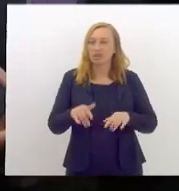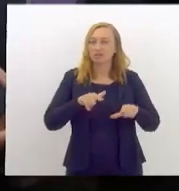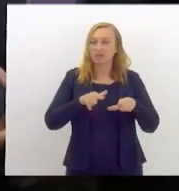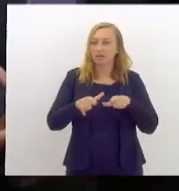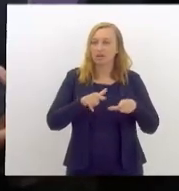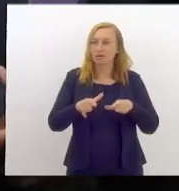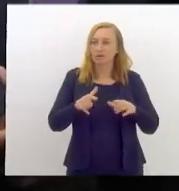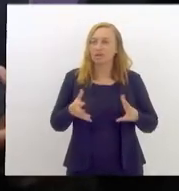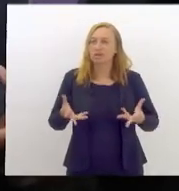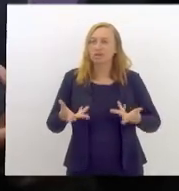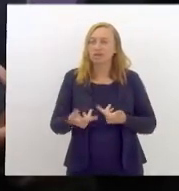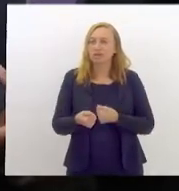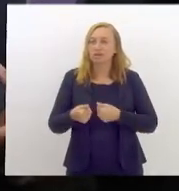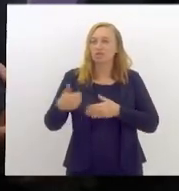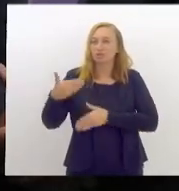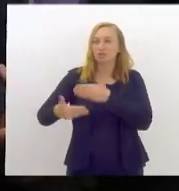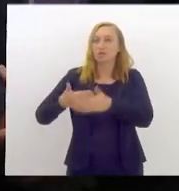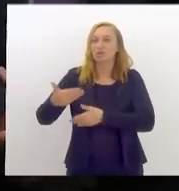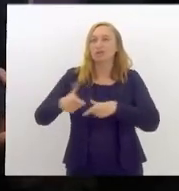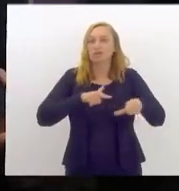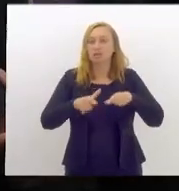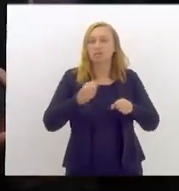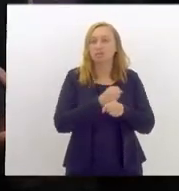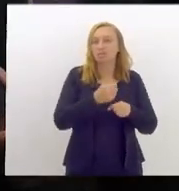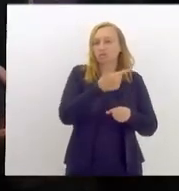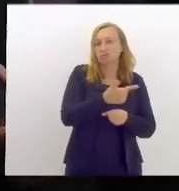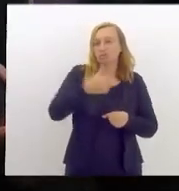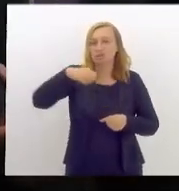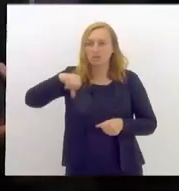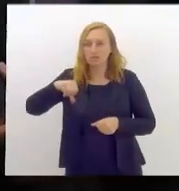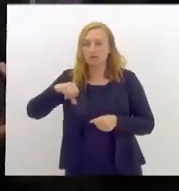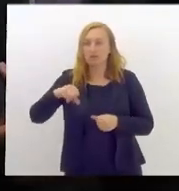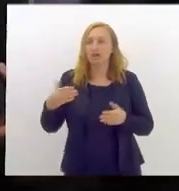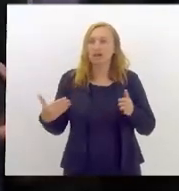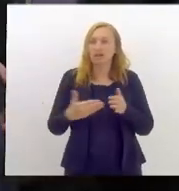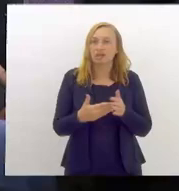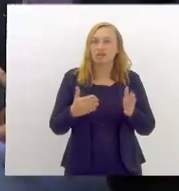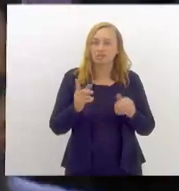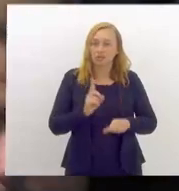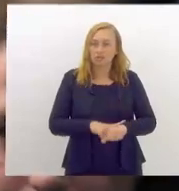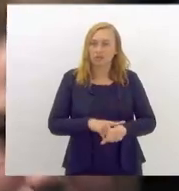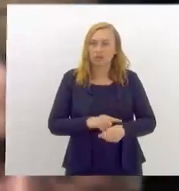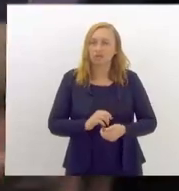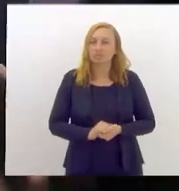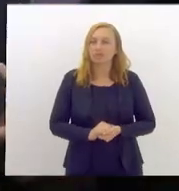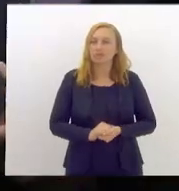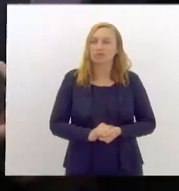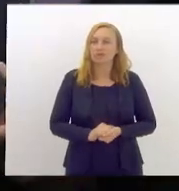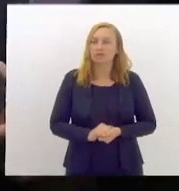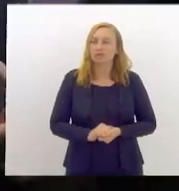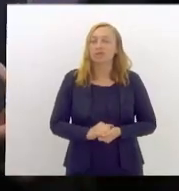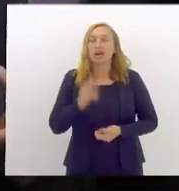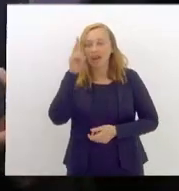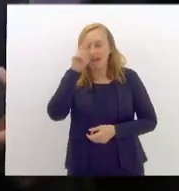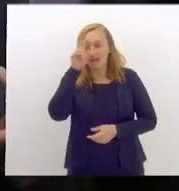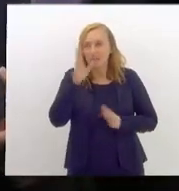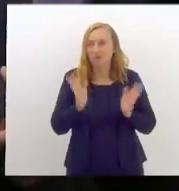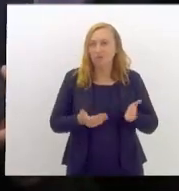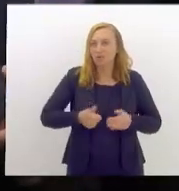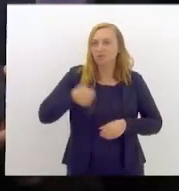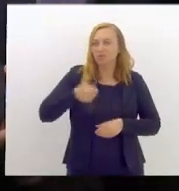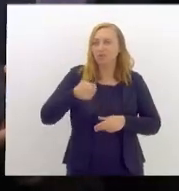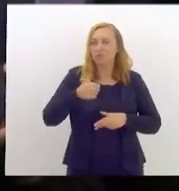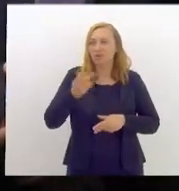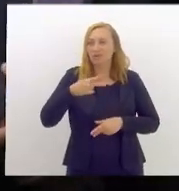despedir dessa Incrível Jornada que foi meu mandato de 2019 até esse momento lembro-me como se fosse hoje do meu primeiro